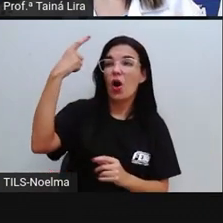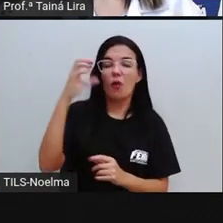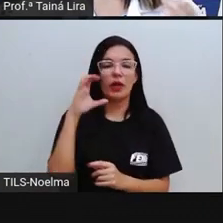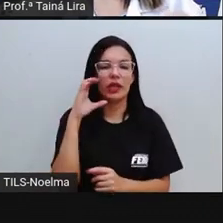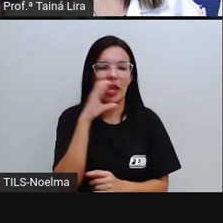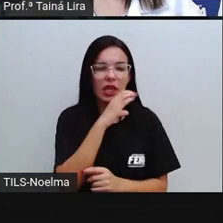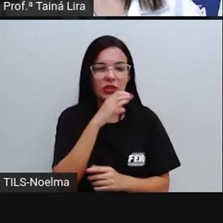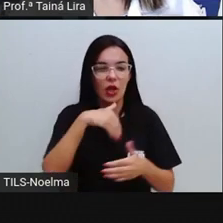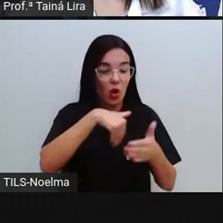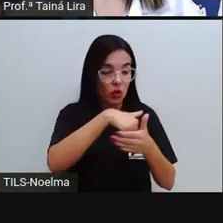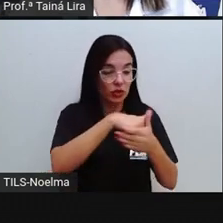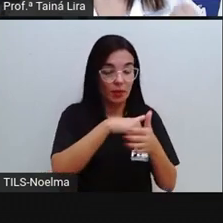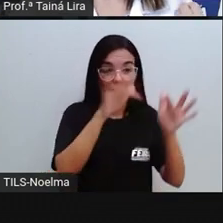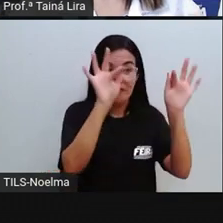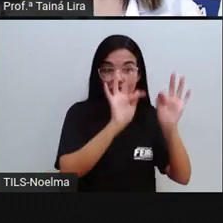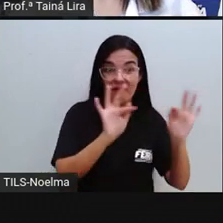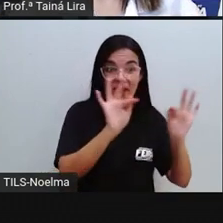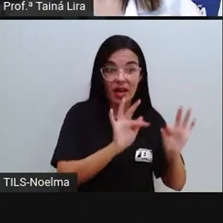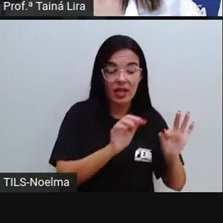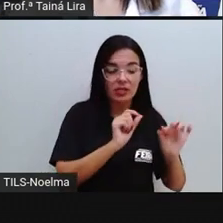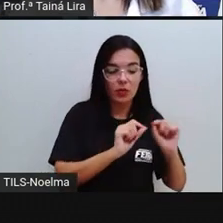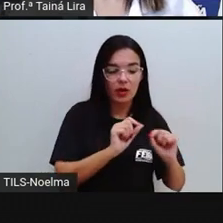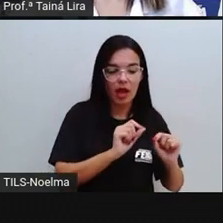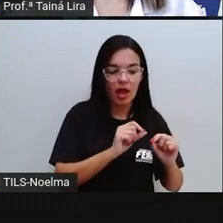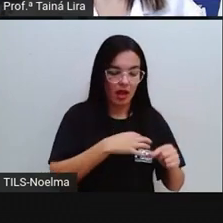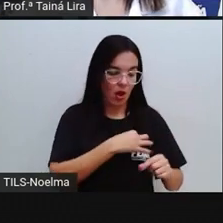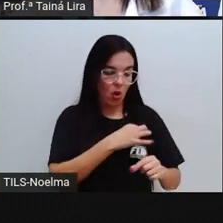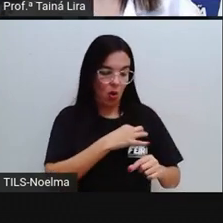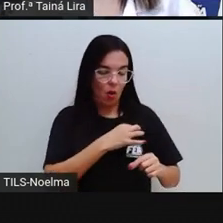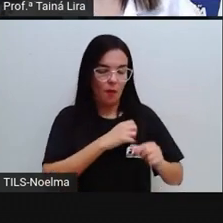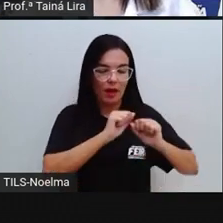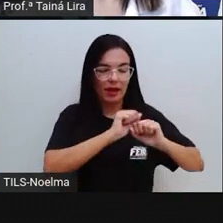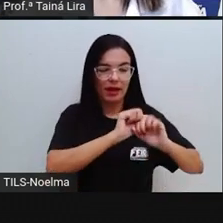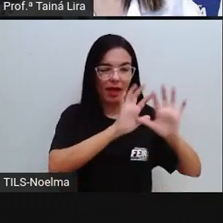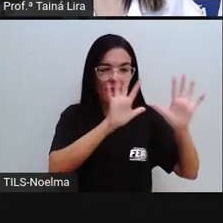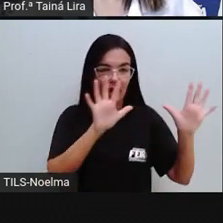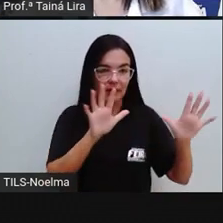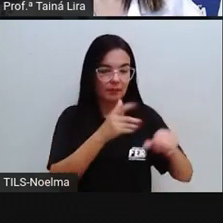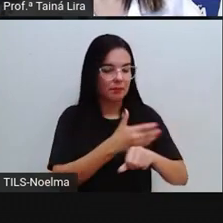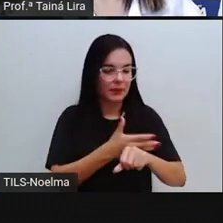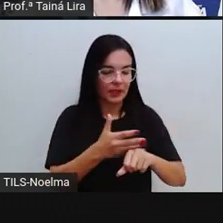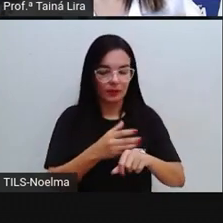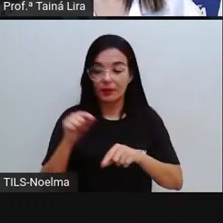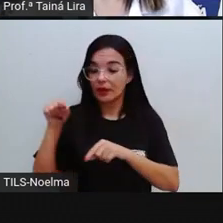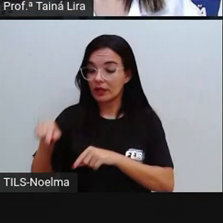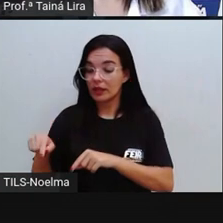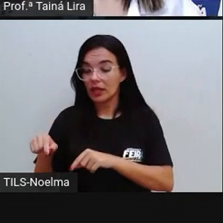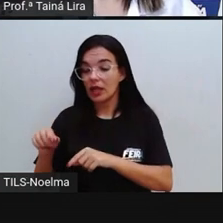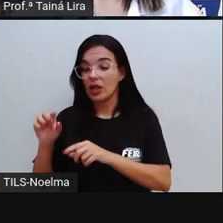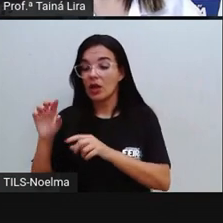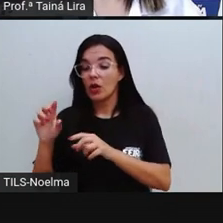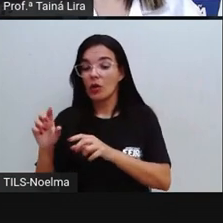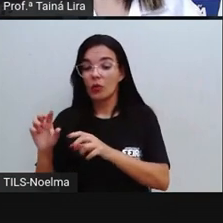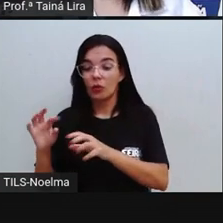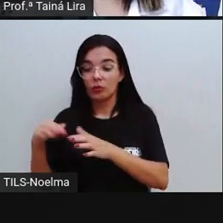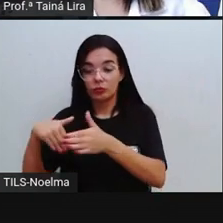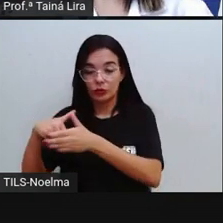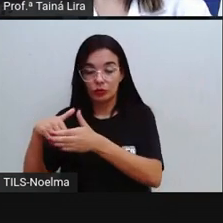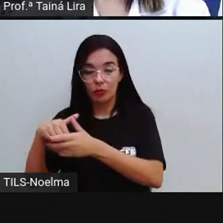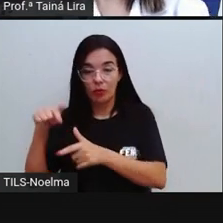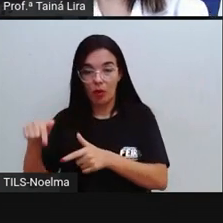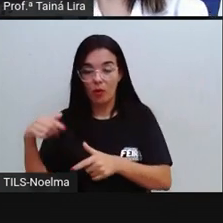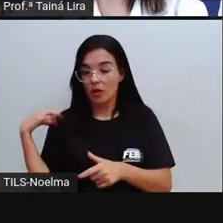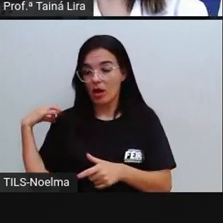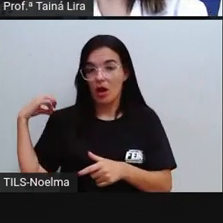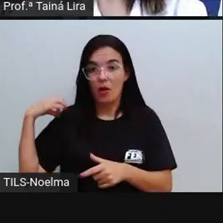feliz jogava com um uniforme claro e o time lutadores jogava com uniforme escuro, conforme a